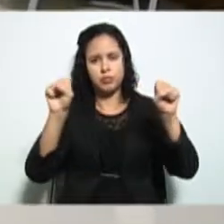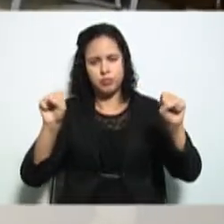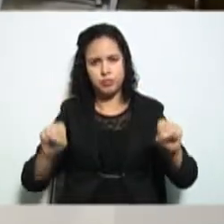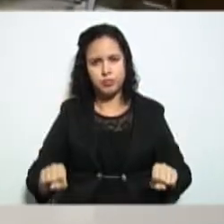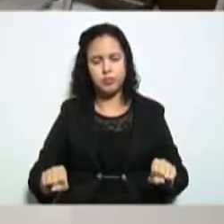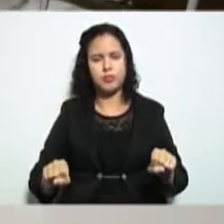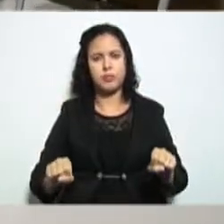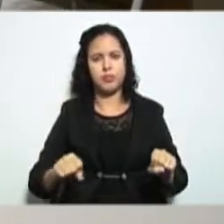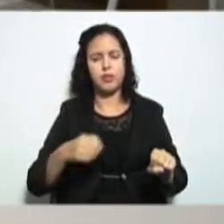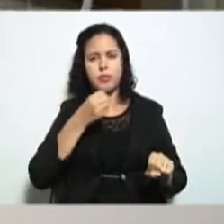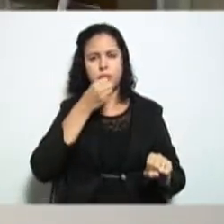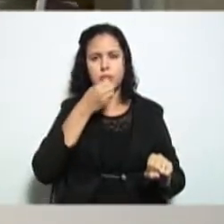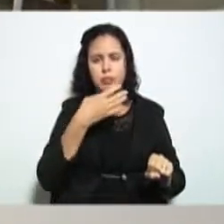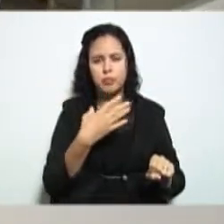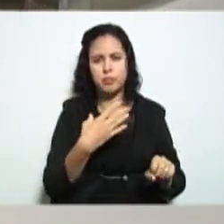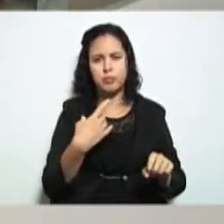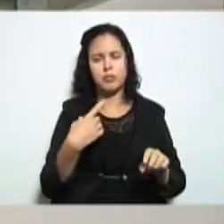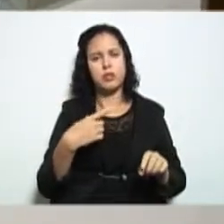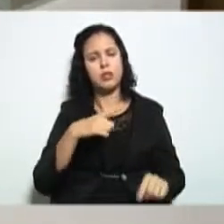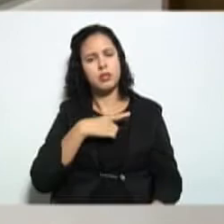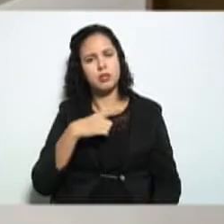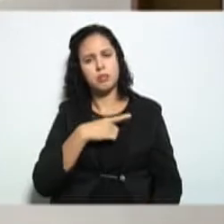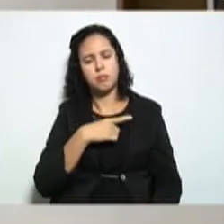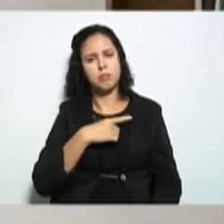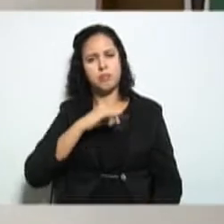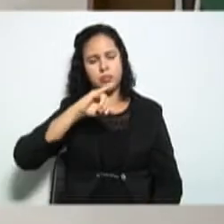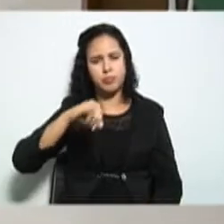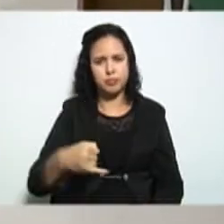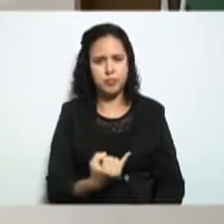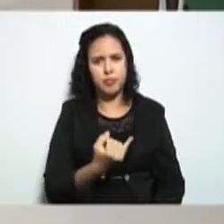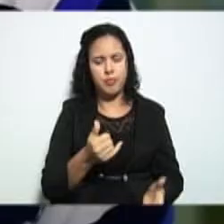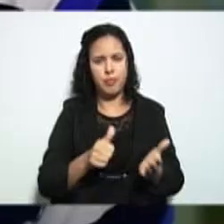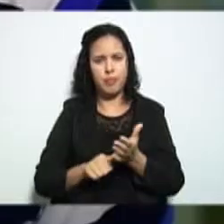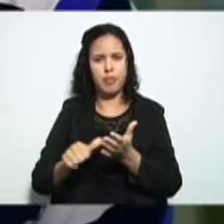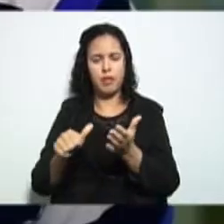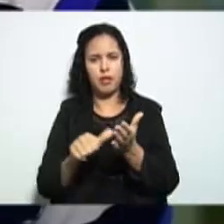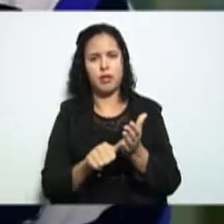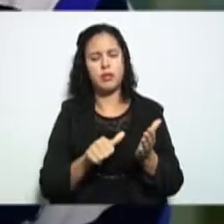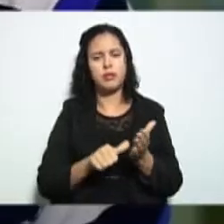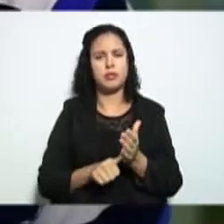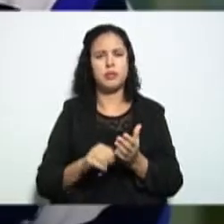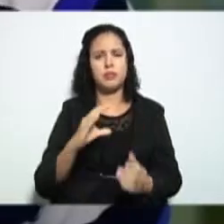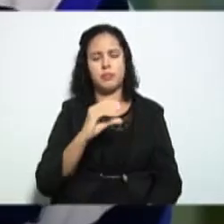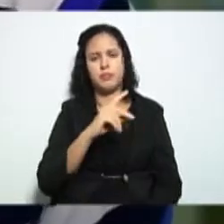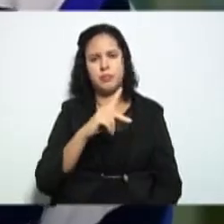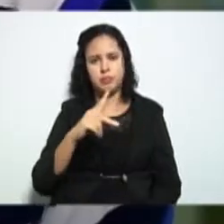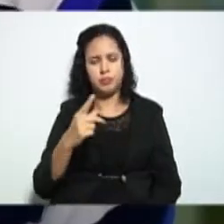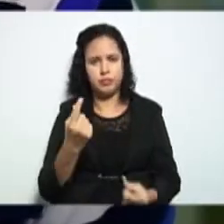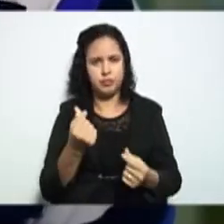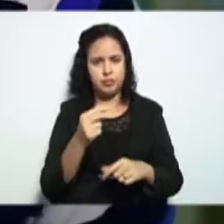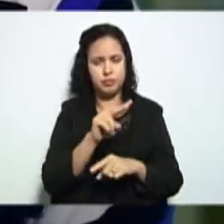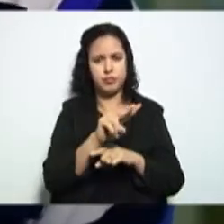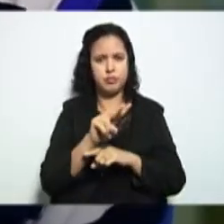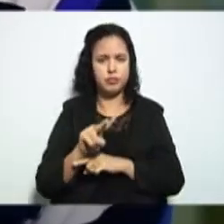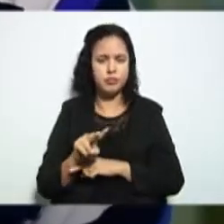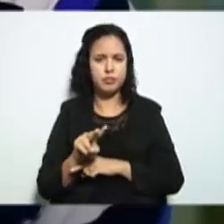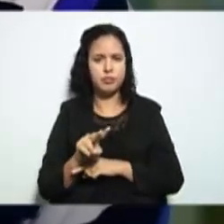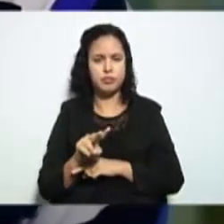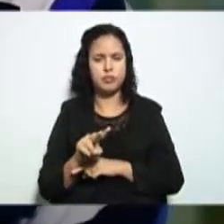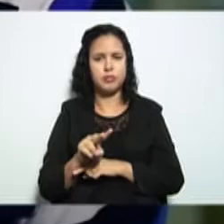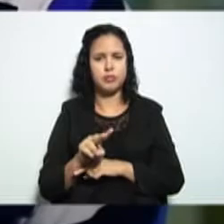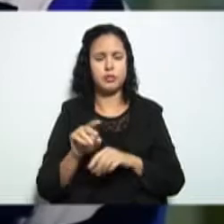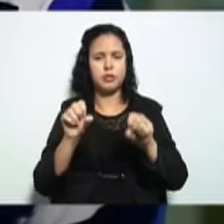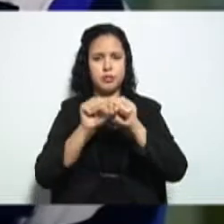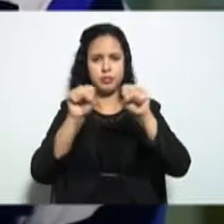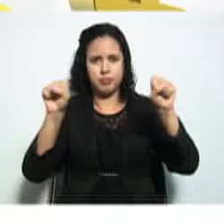sistema é muito bom. Só tem vantagem ser associado de uma cooperativa de crédito. Como, no modo geral, cooperativas... o